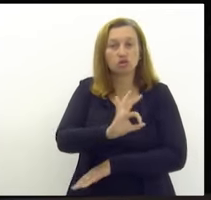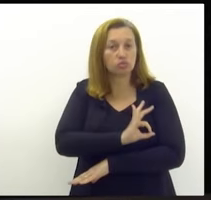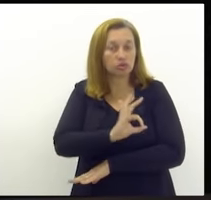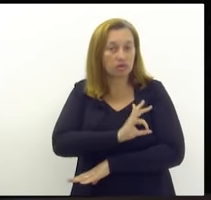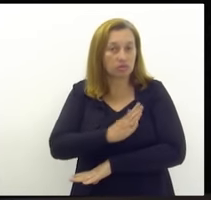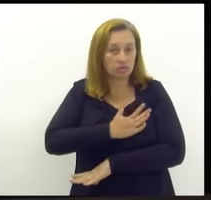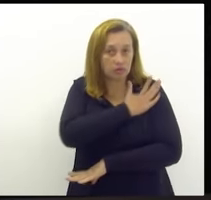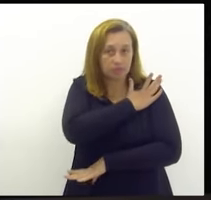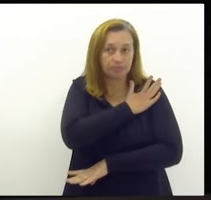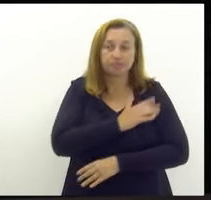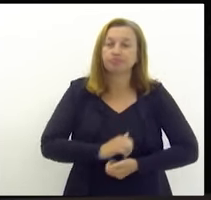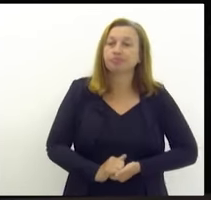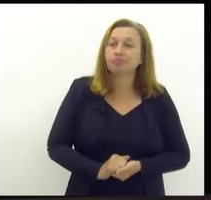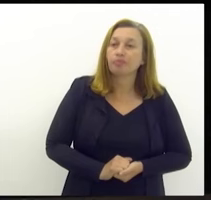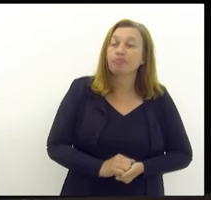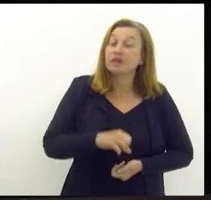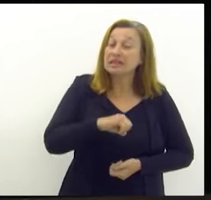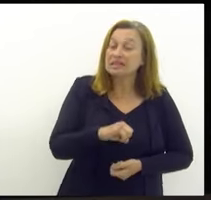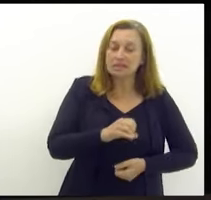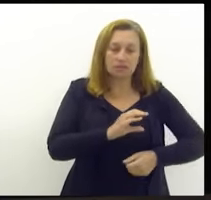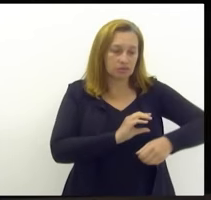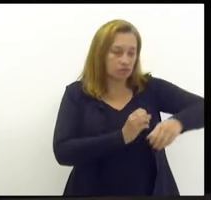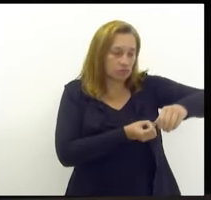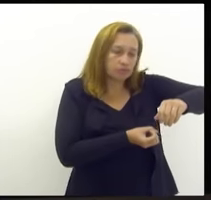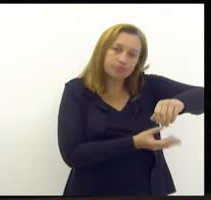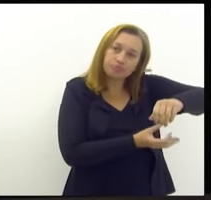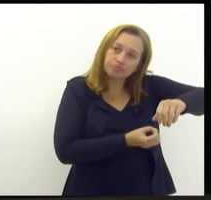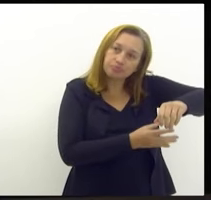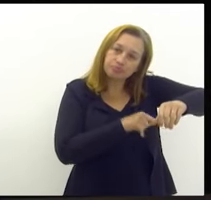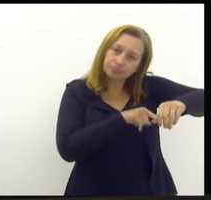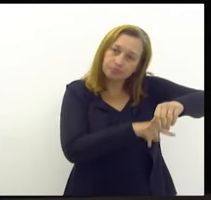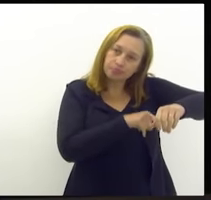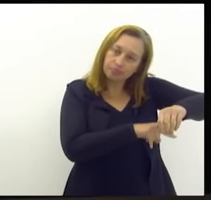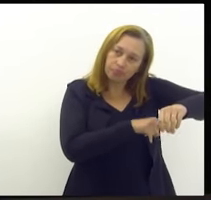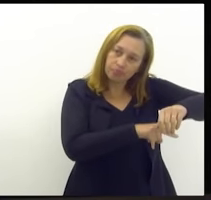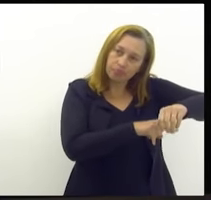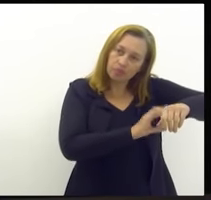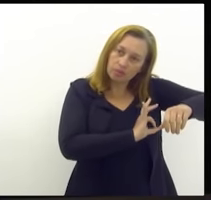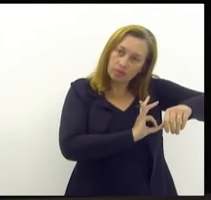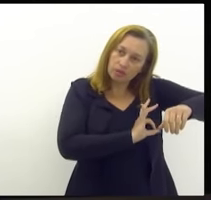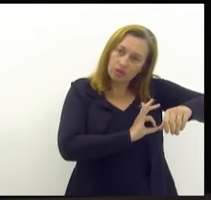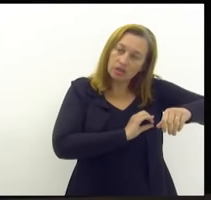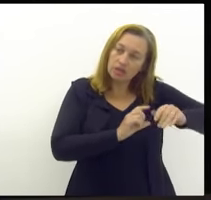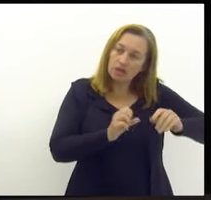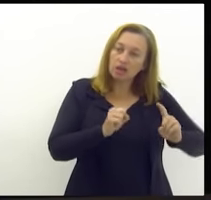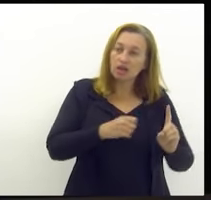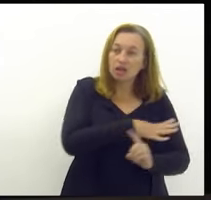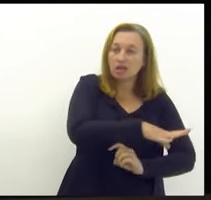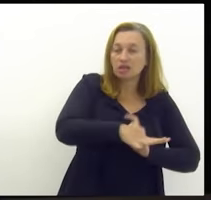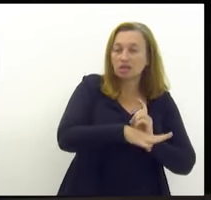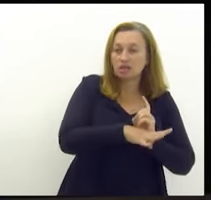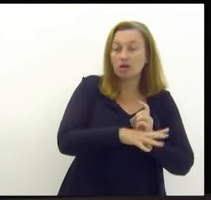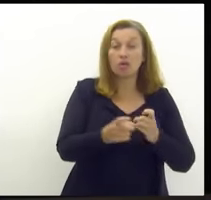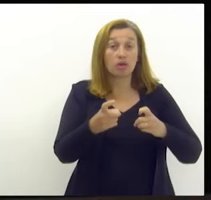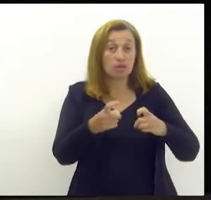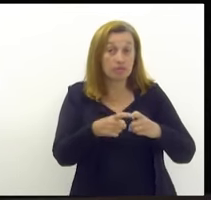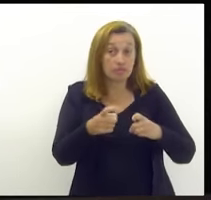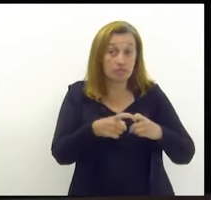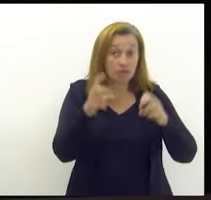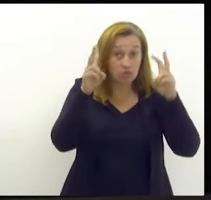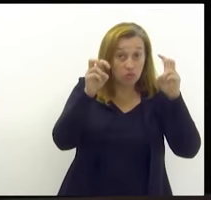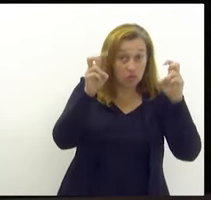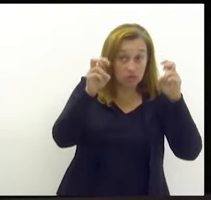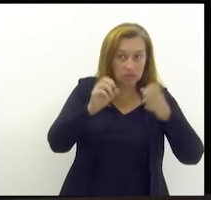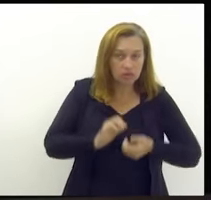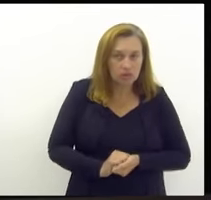militares se esse fundo tá tratando de assistência social e assistência médica a a